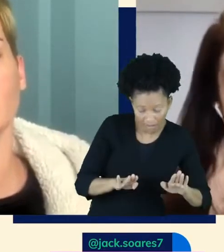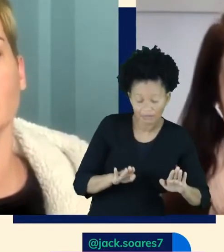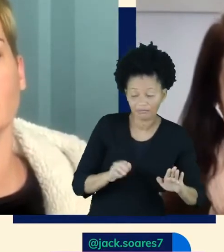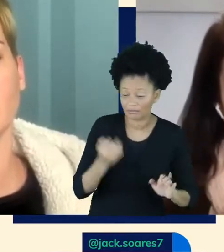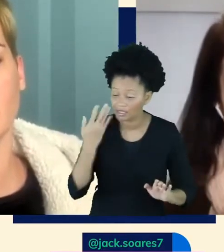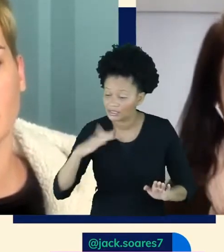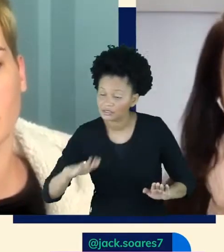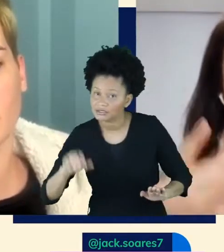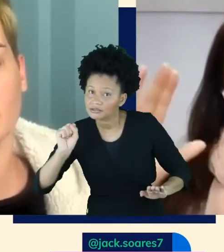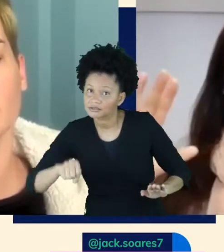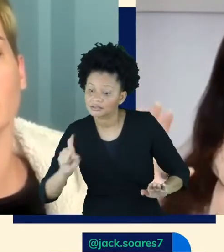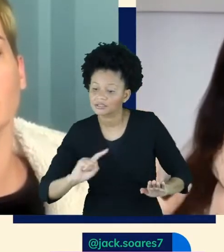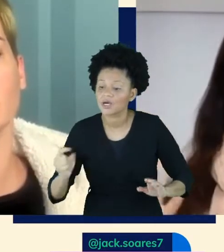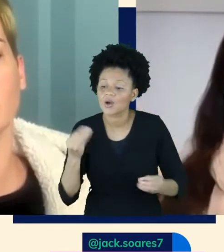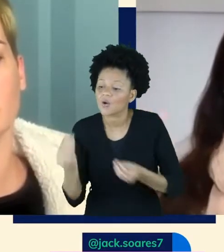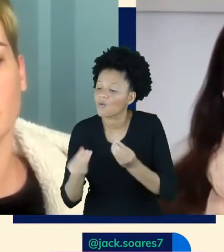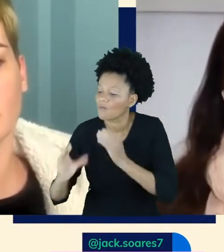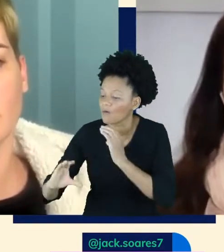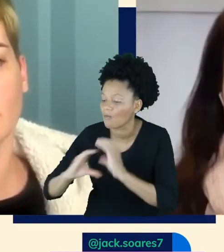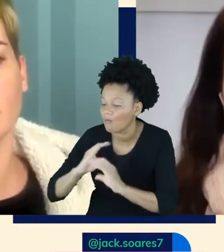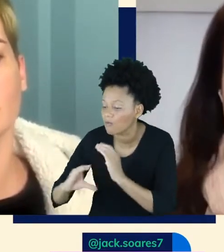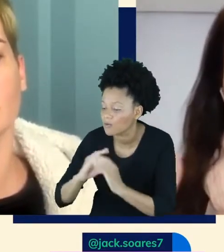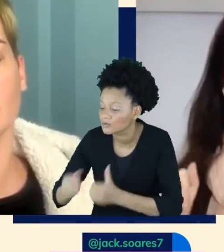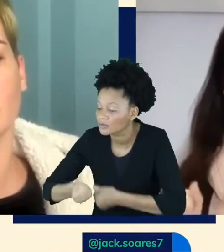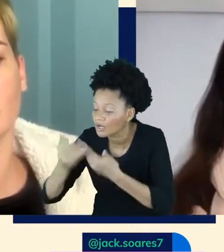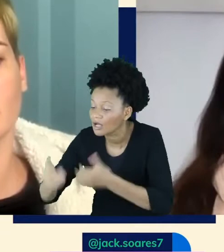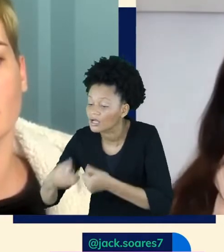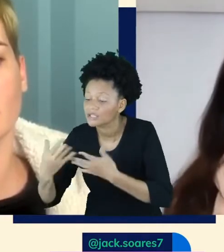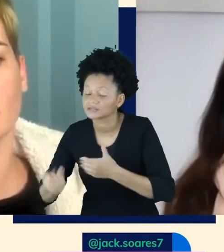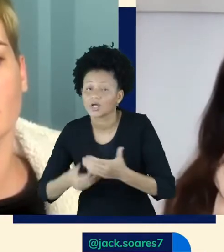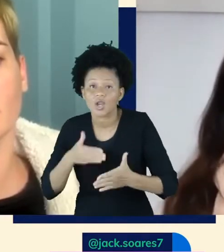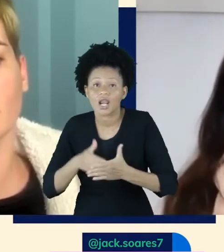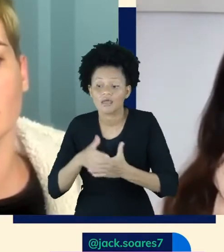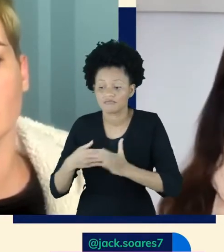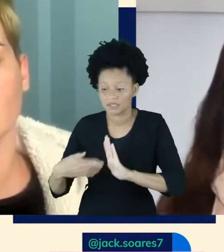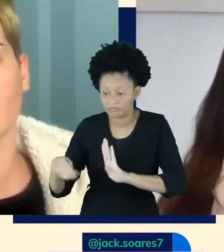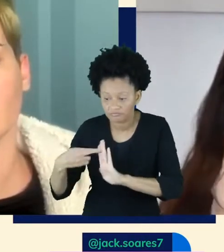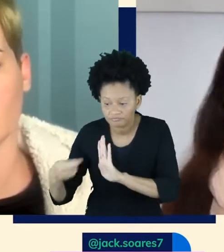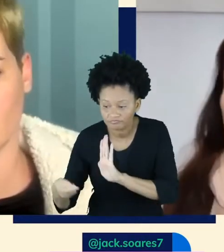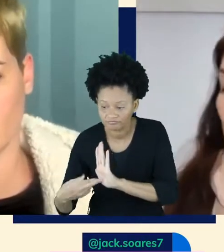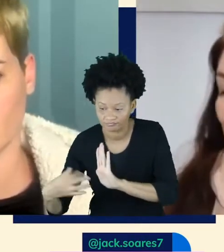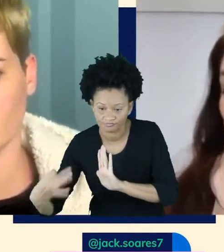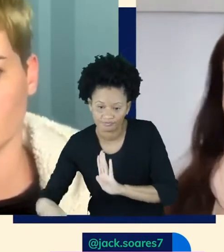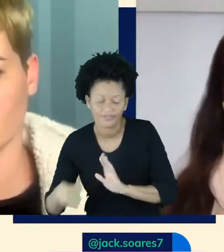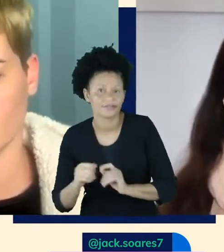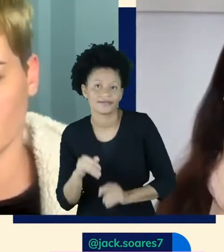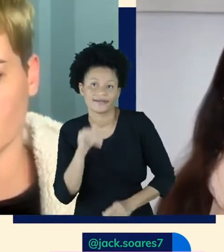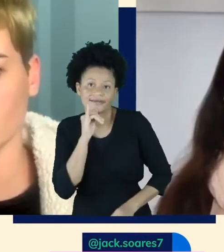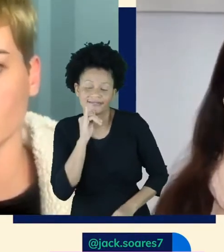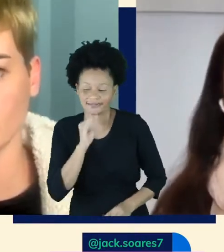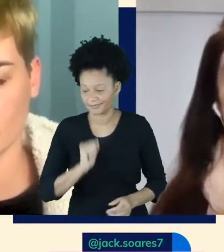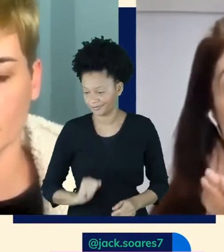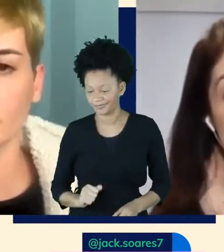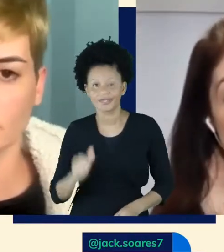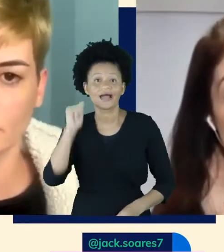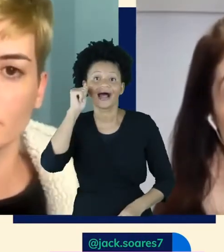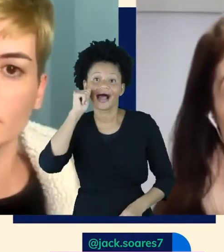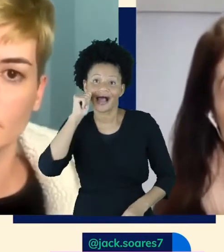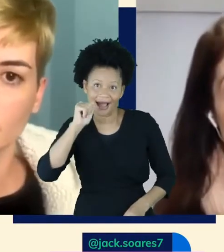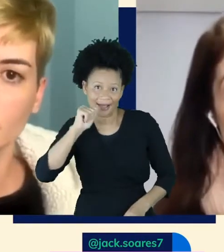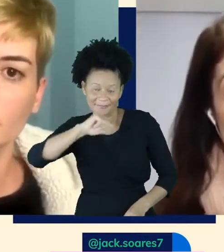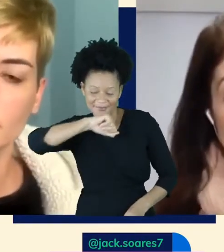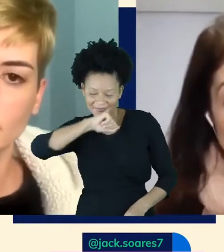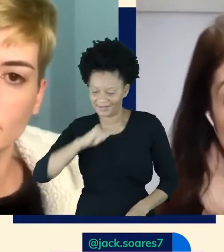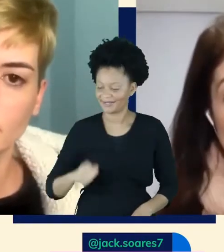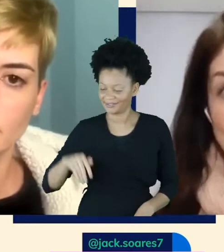são estabelecidos. Se a mãe está tomando banho com o menino, e é muito comum, Fafá, que esse menino que um dia foi